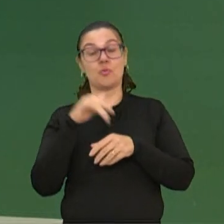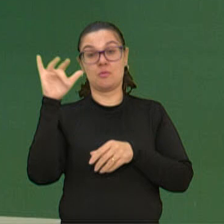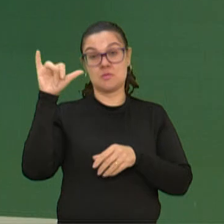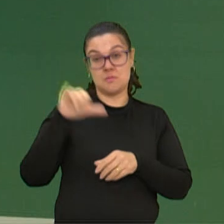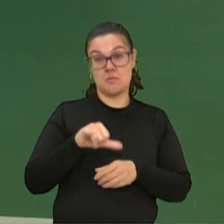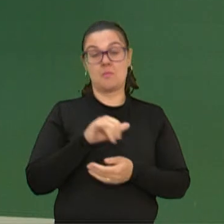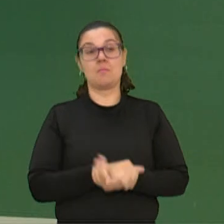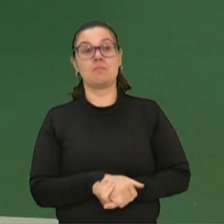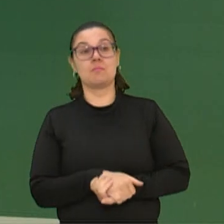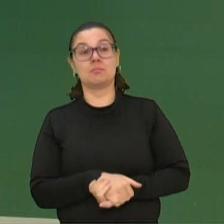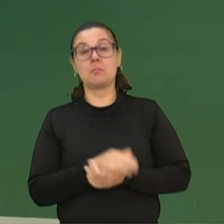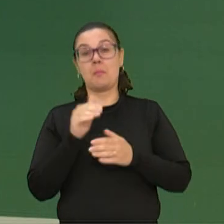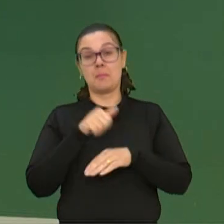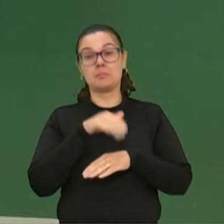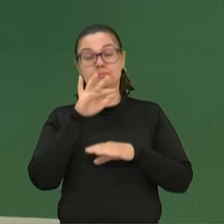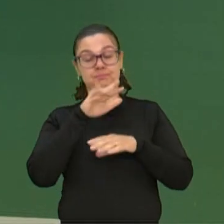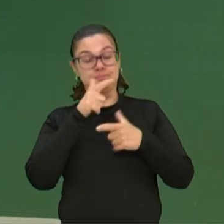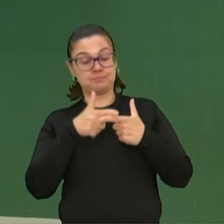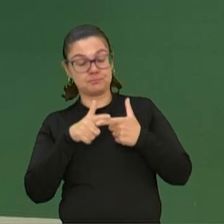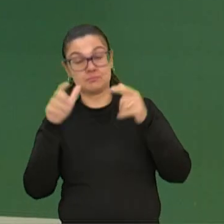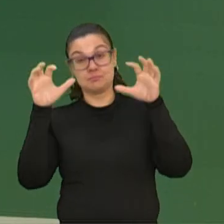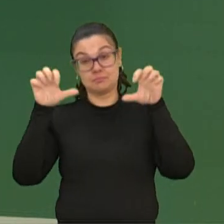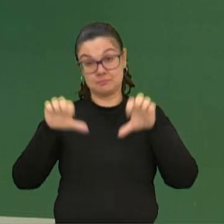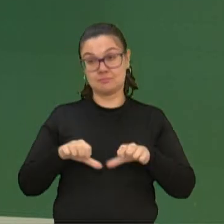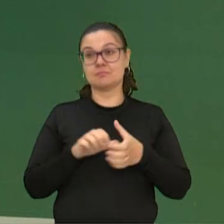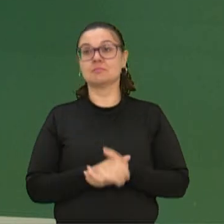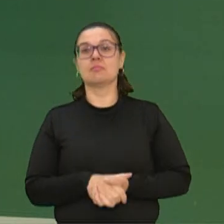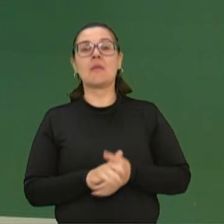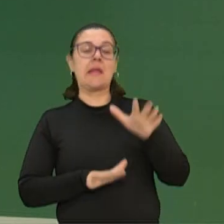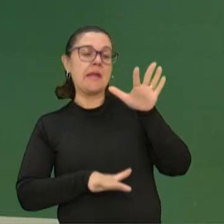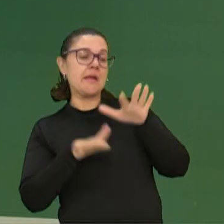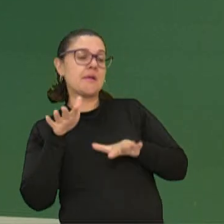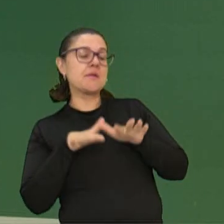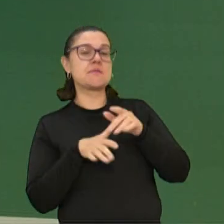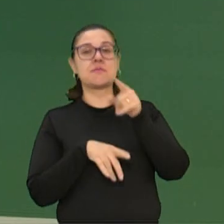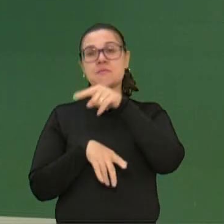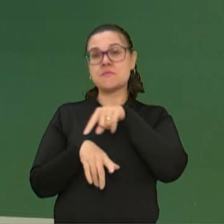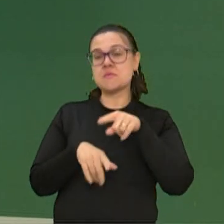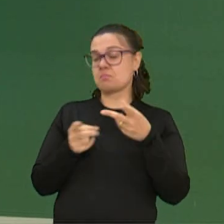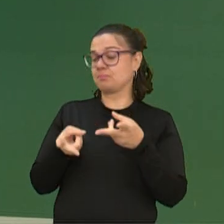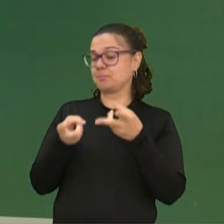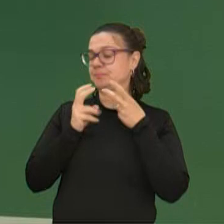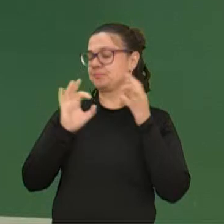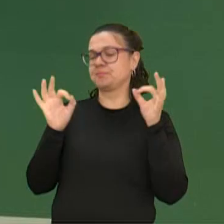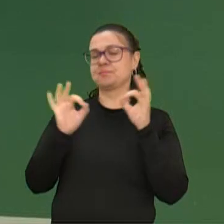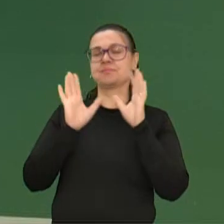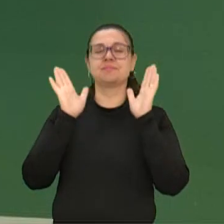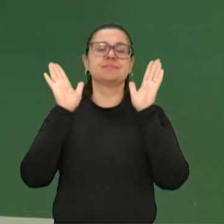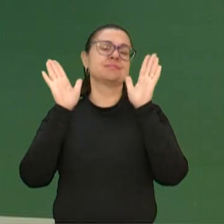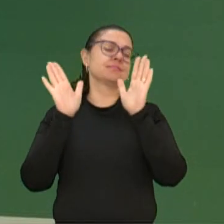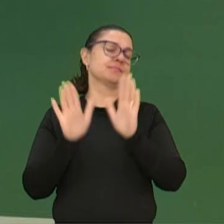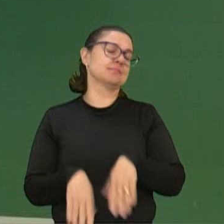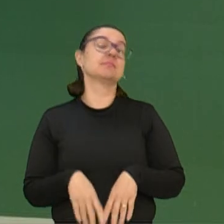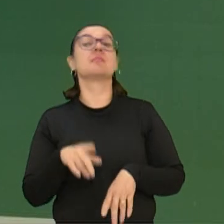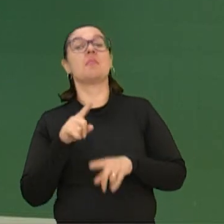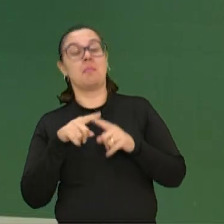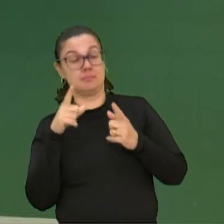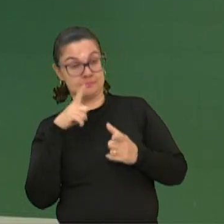problema de saúde seu, tá? Que às vezes você nem tinha observado que